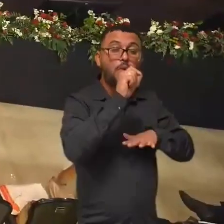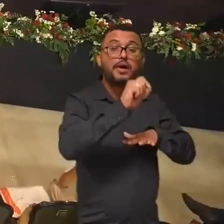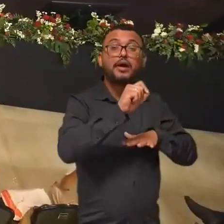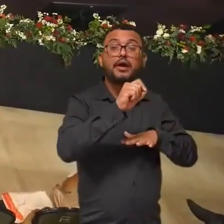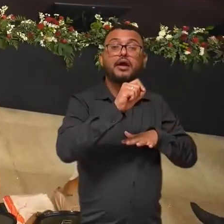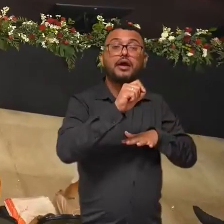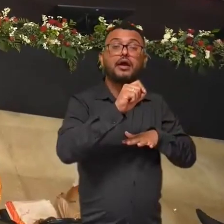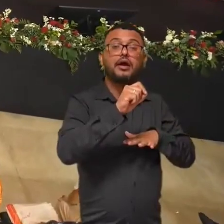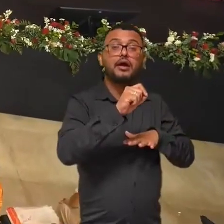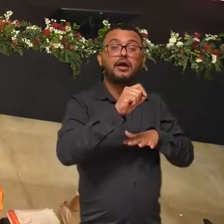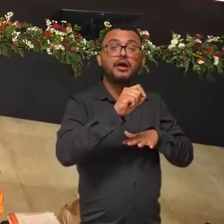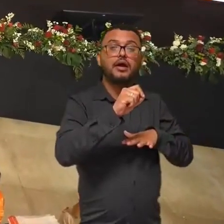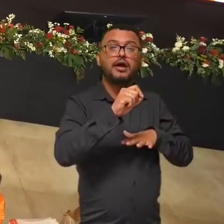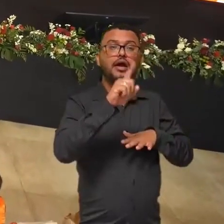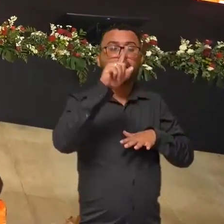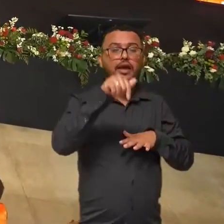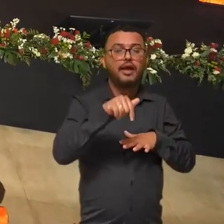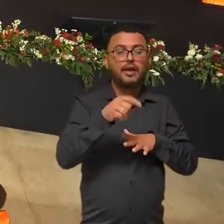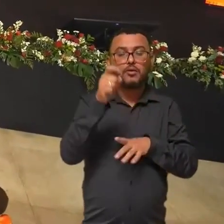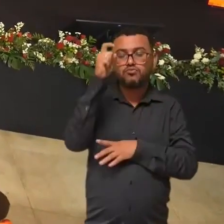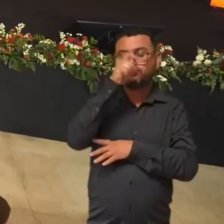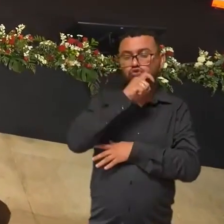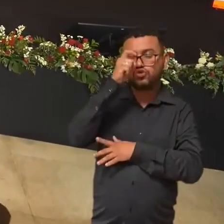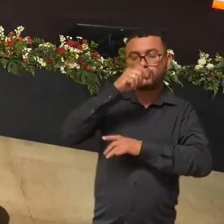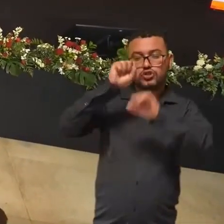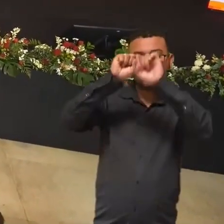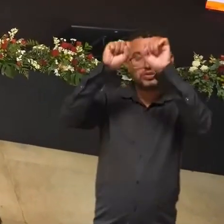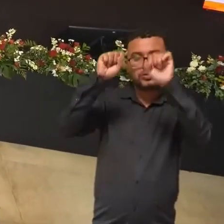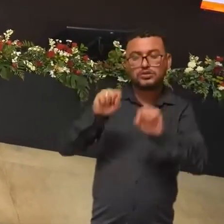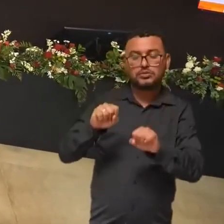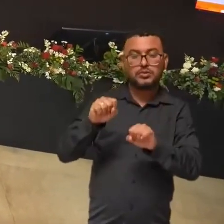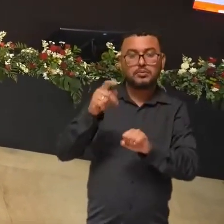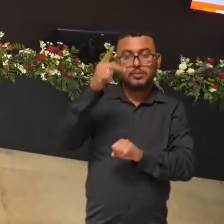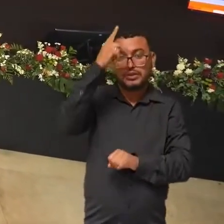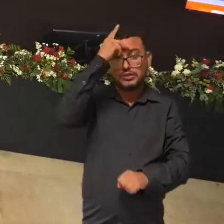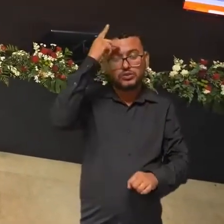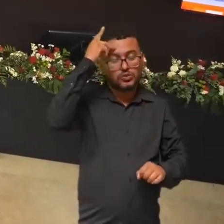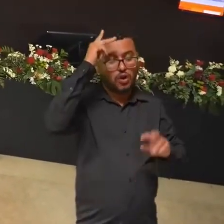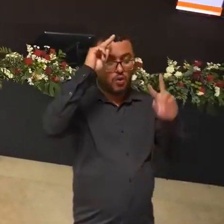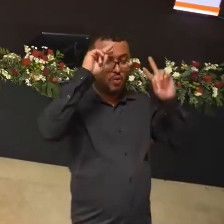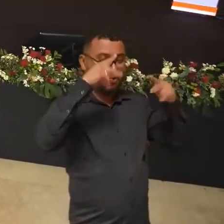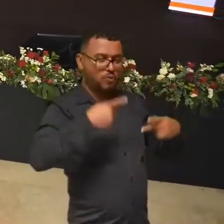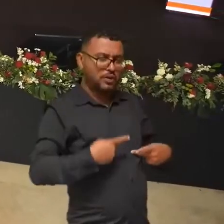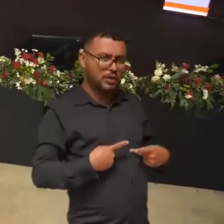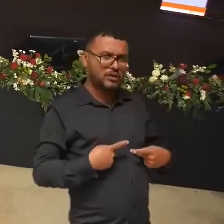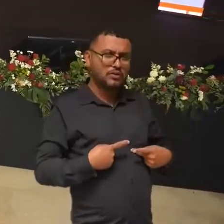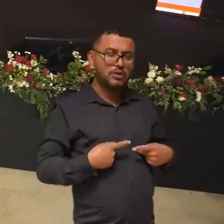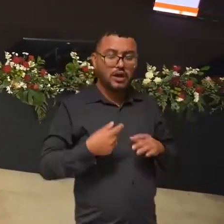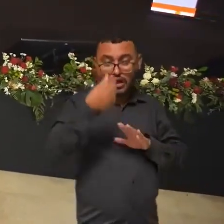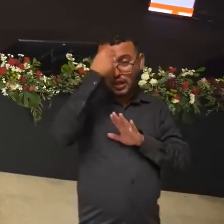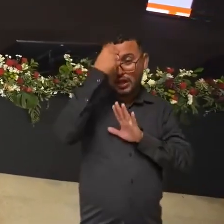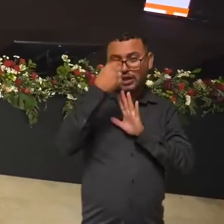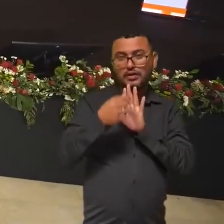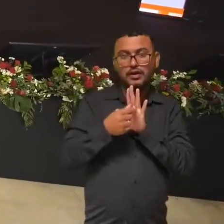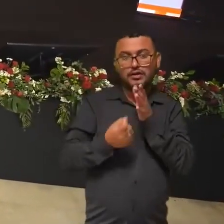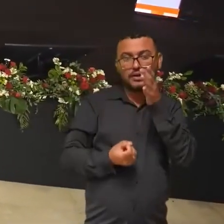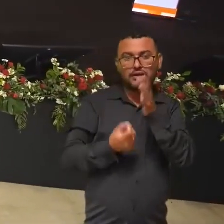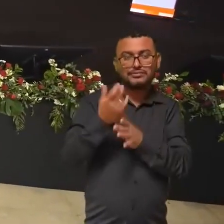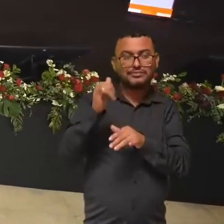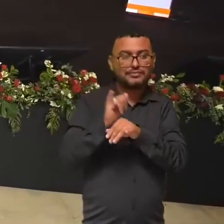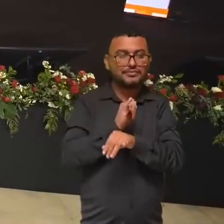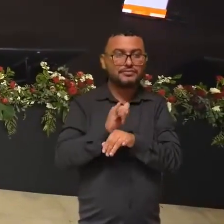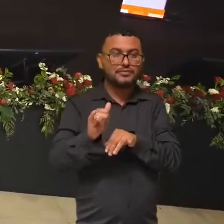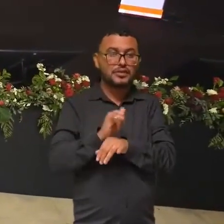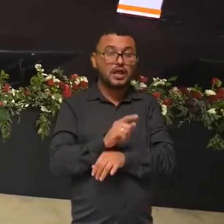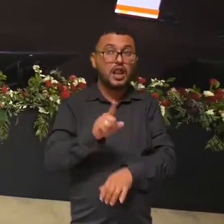humans, são as pessoas, os seres humanos artificiais. E quando o Supremo Tribunal Federal e o